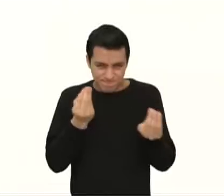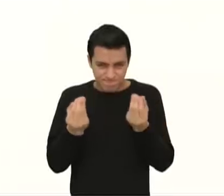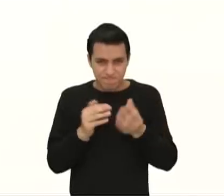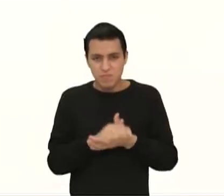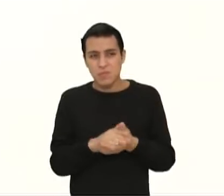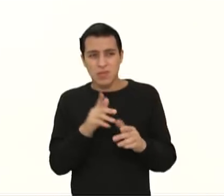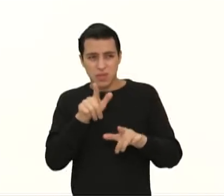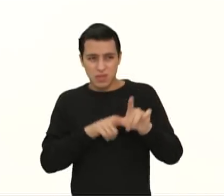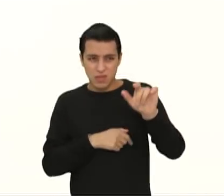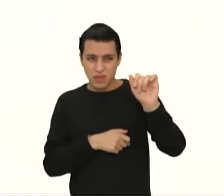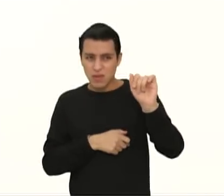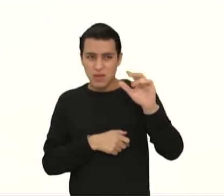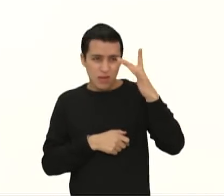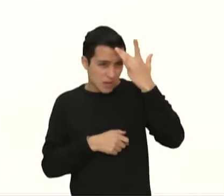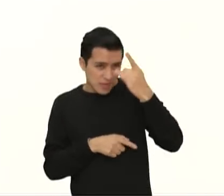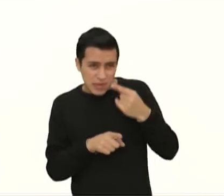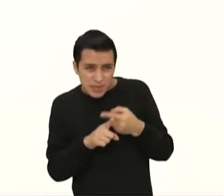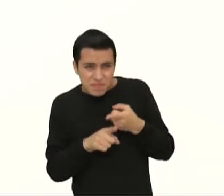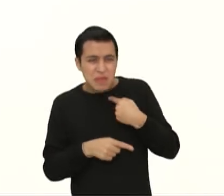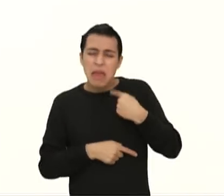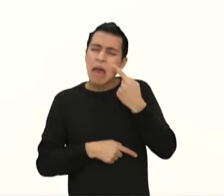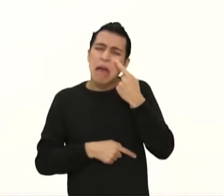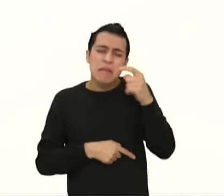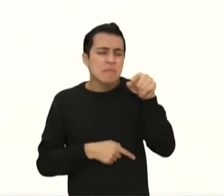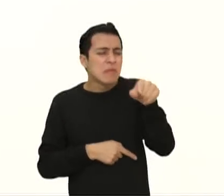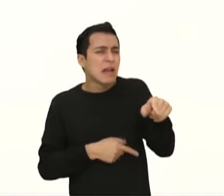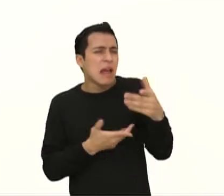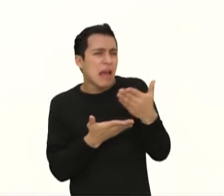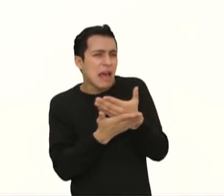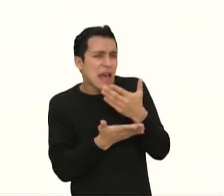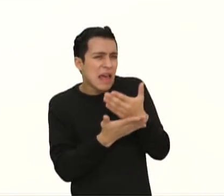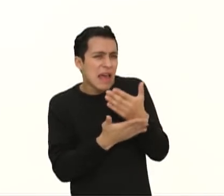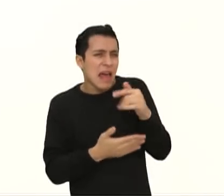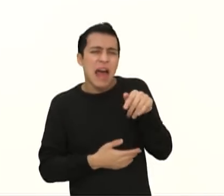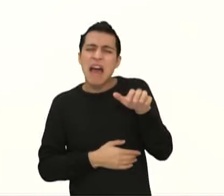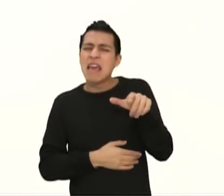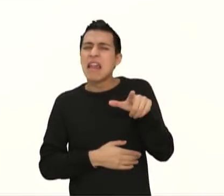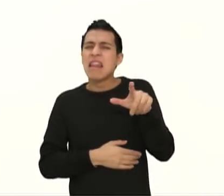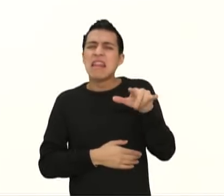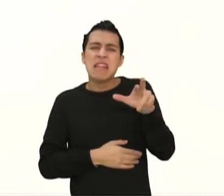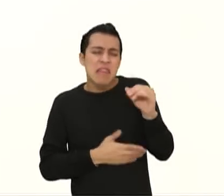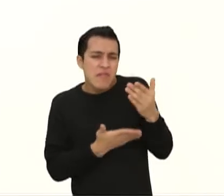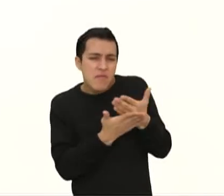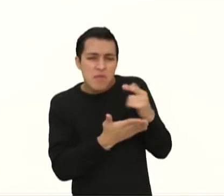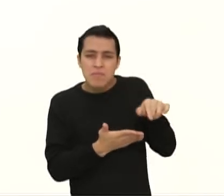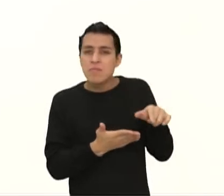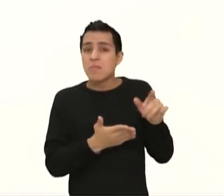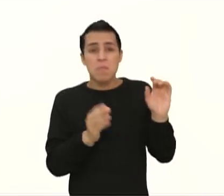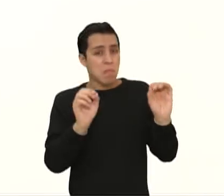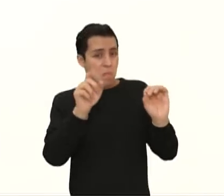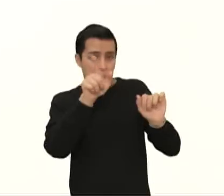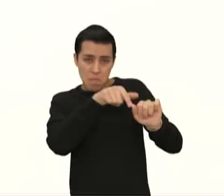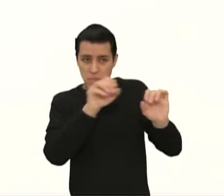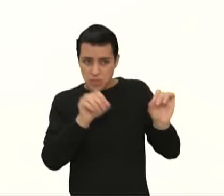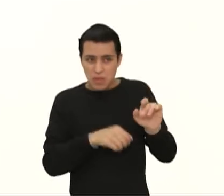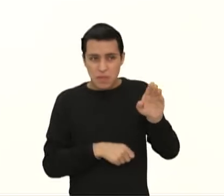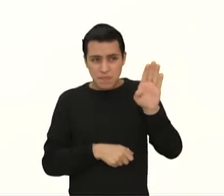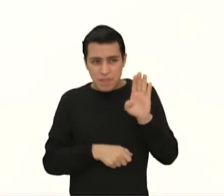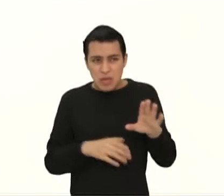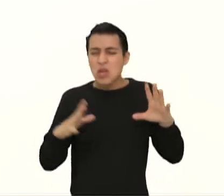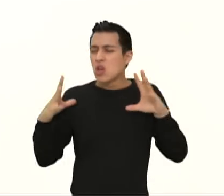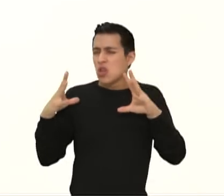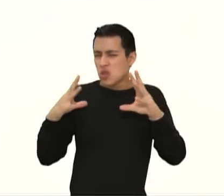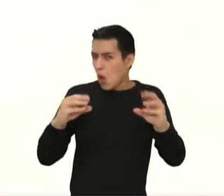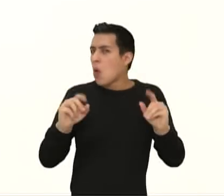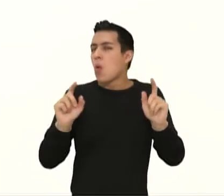Letra A. Não sei porque me interessei por aquele livro. Não ocorreu a presença da crase. Letra B. Todos